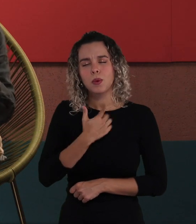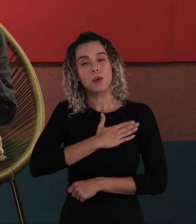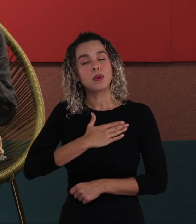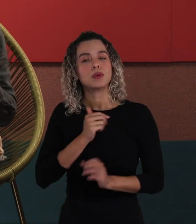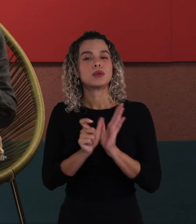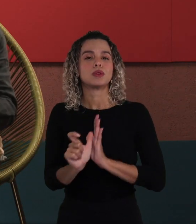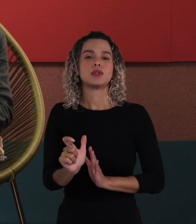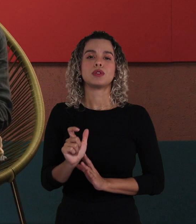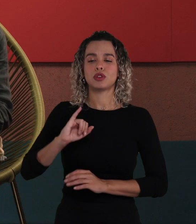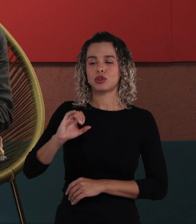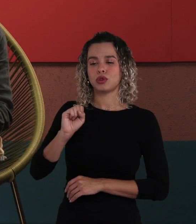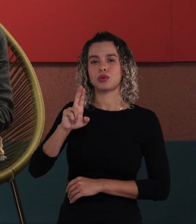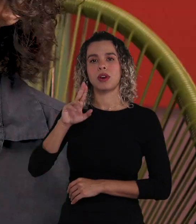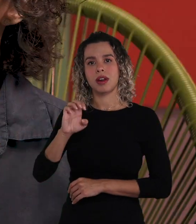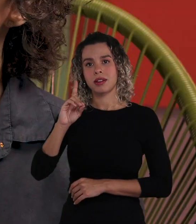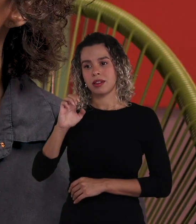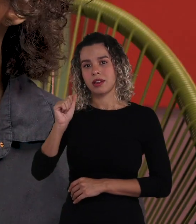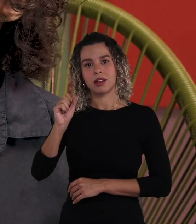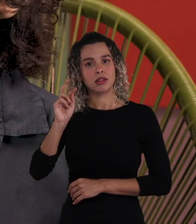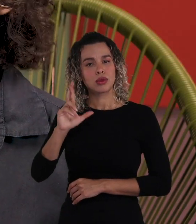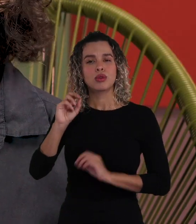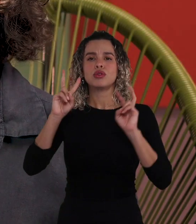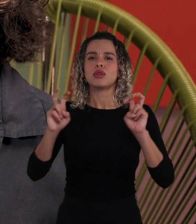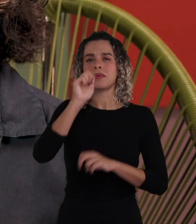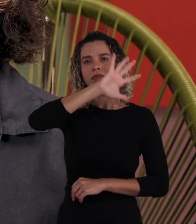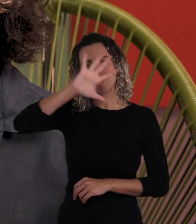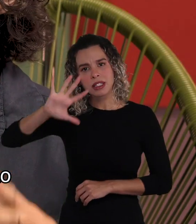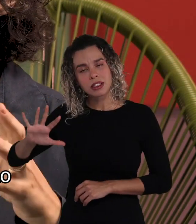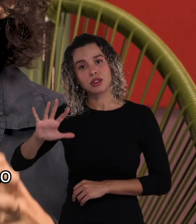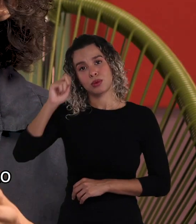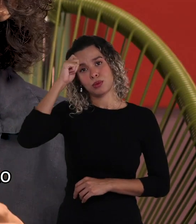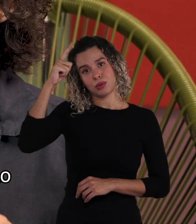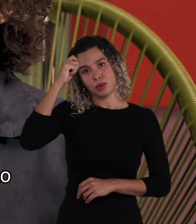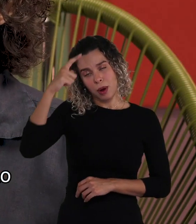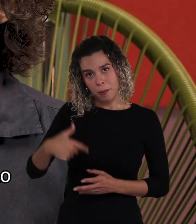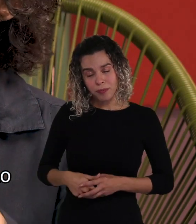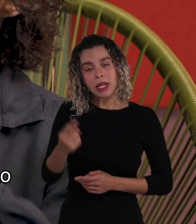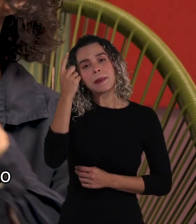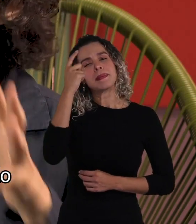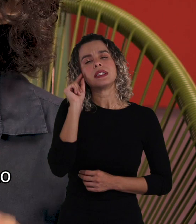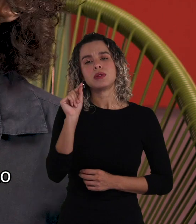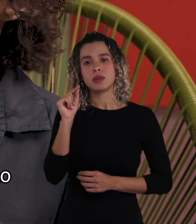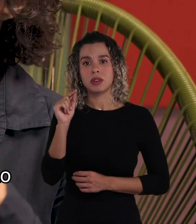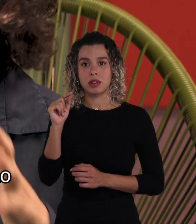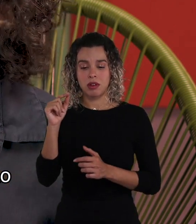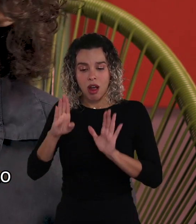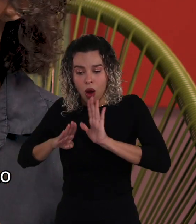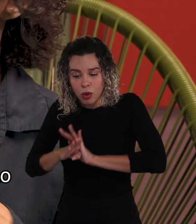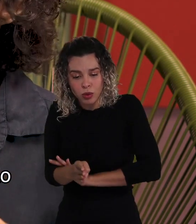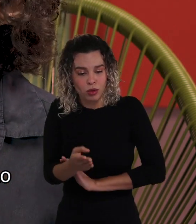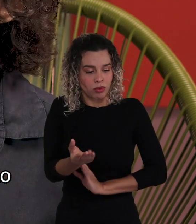de usar um conceito do Josué de Castro que chama paisagem cultural. E a gente tem que pensar a formação